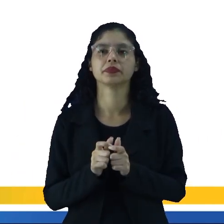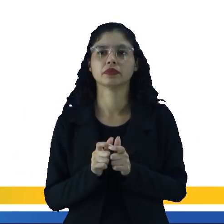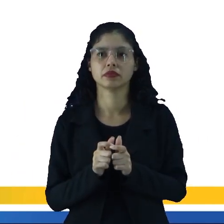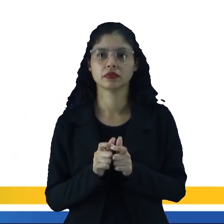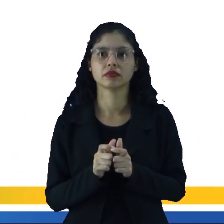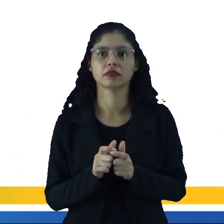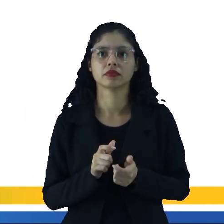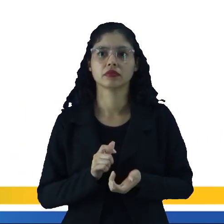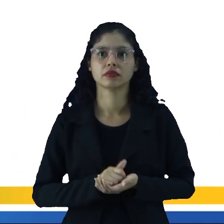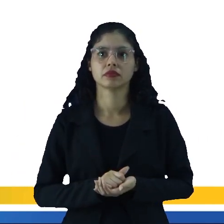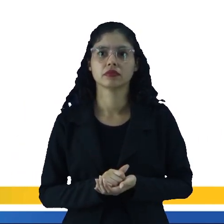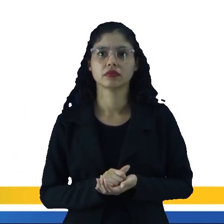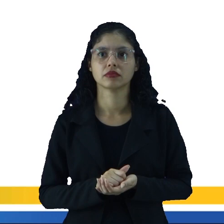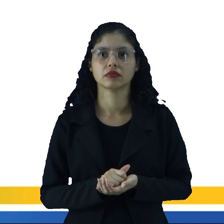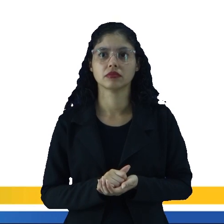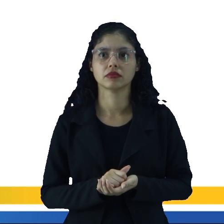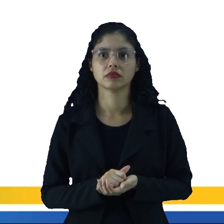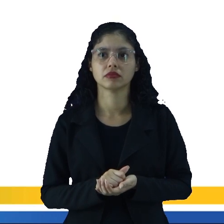na